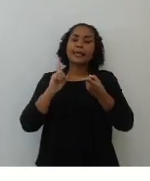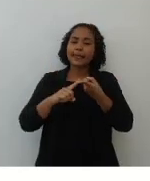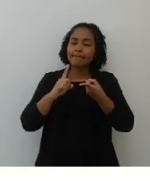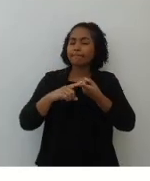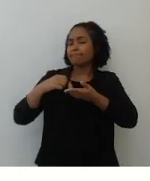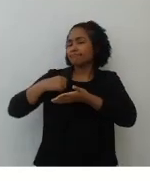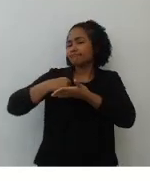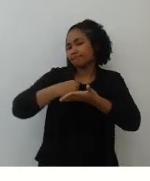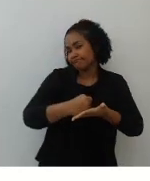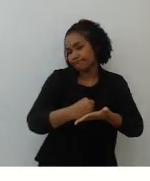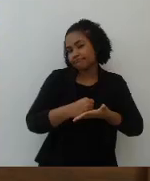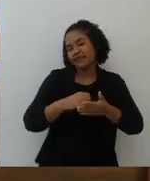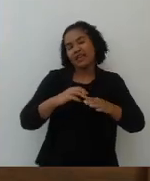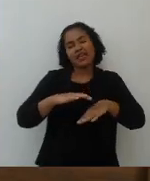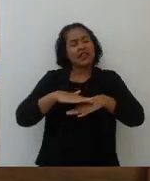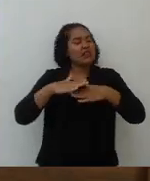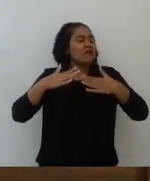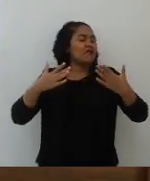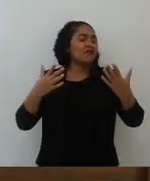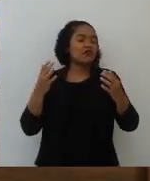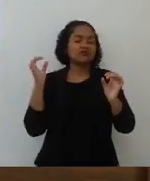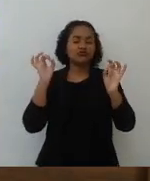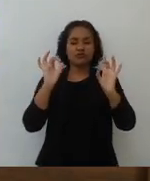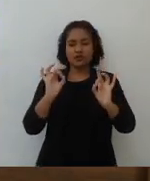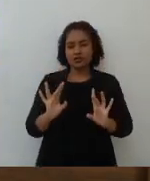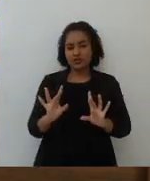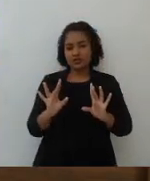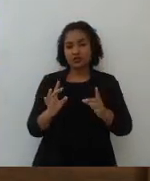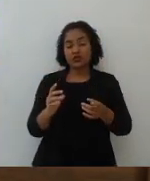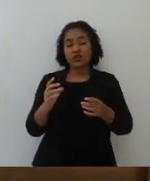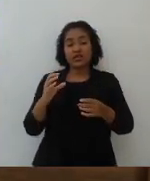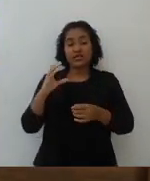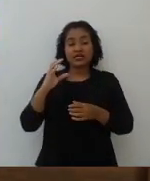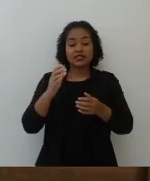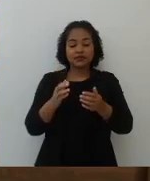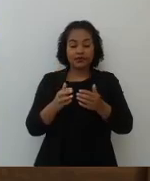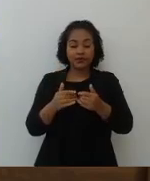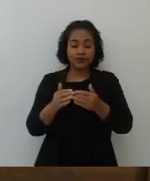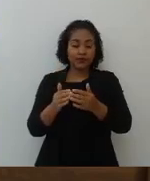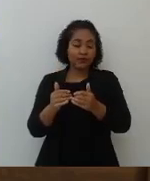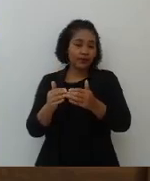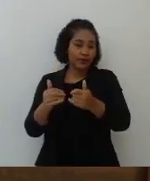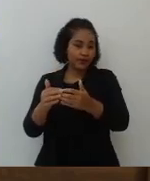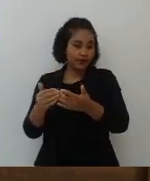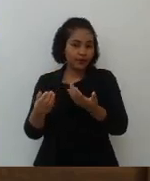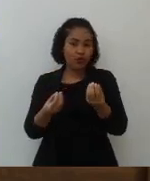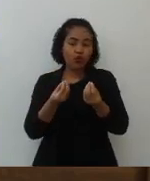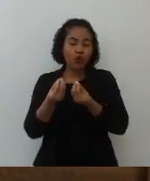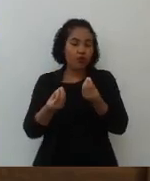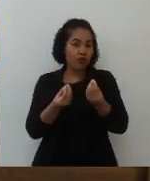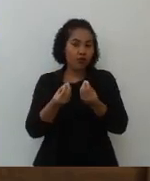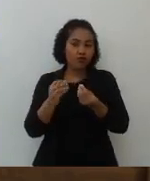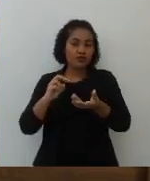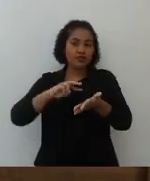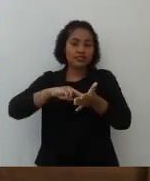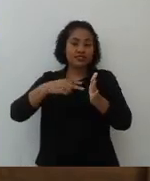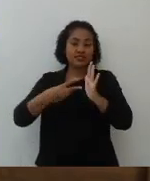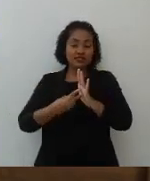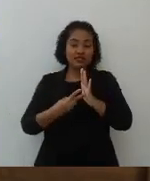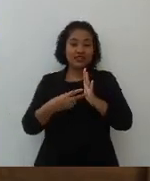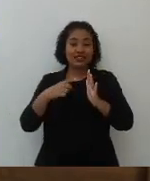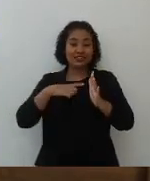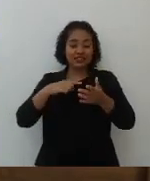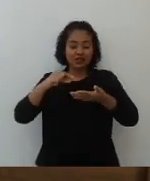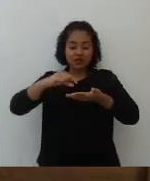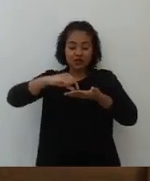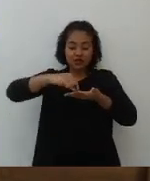contribui, né, na verdade ele é o grande especialista na formação de cílios e flagelos. Então, cílios e flagelos são estruturas